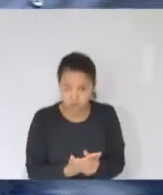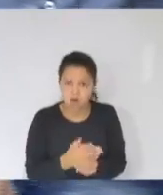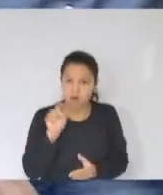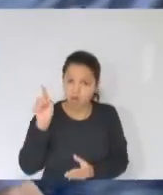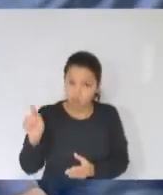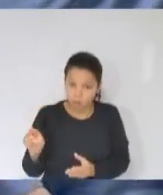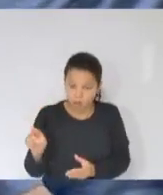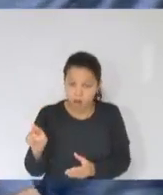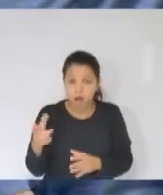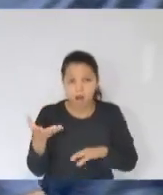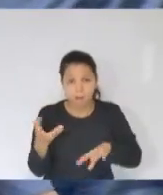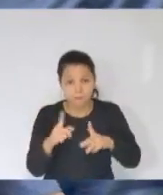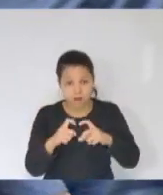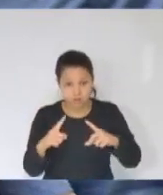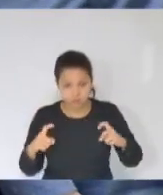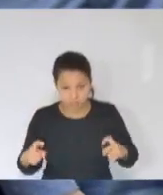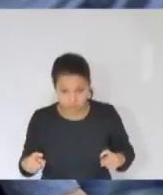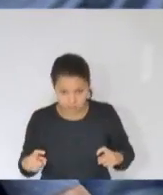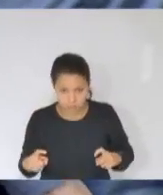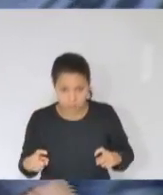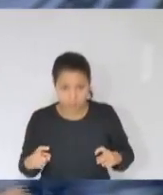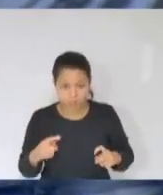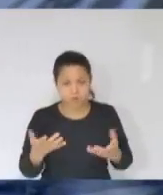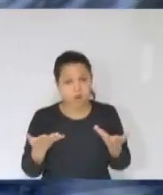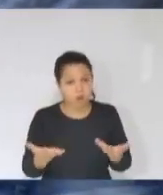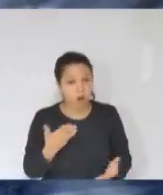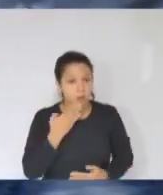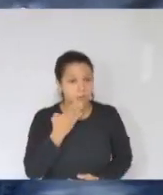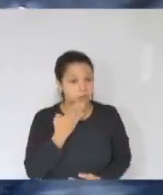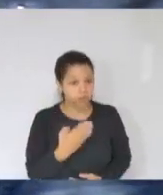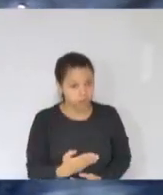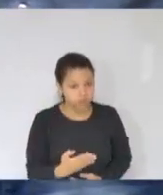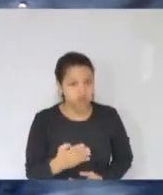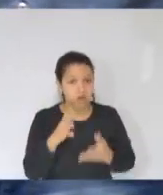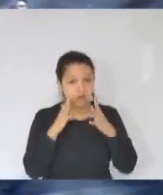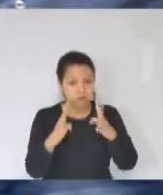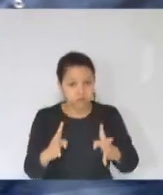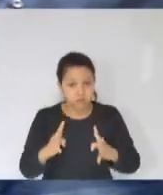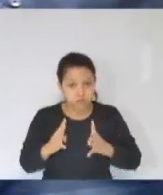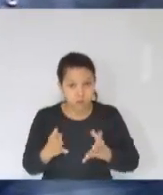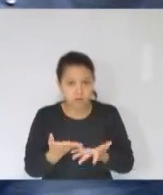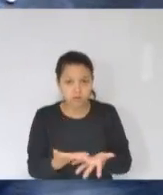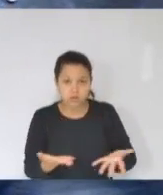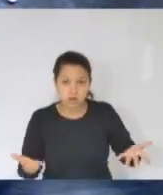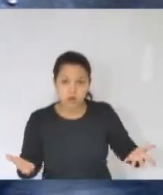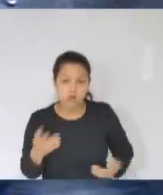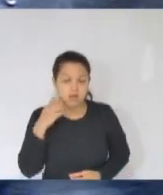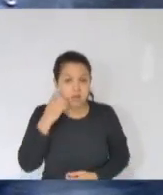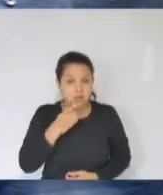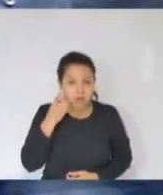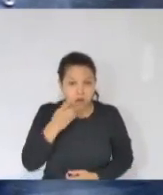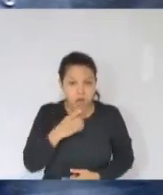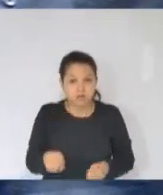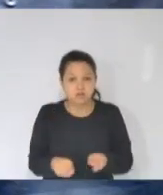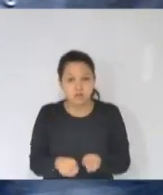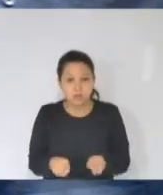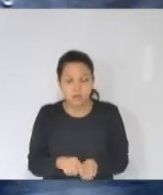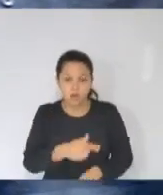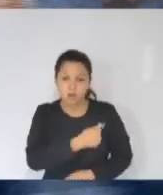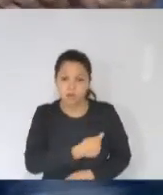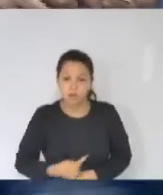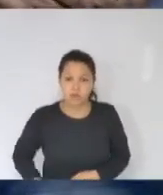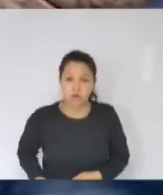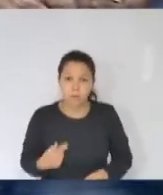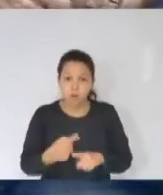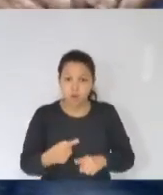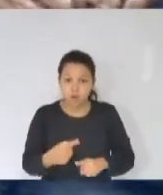A gente queria pedir aqui a atenção dos nossos deputados, do nosso governador, porque o agricultor não é um